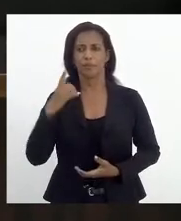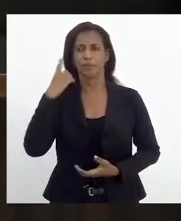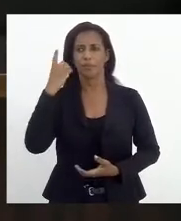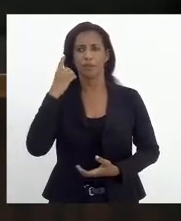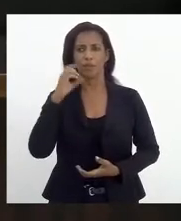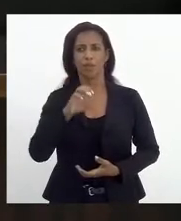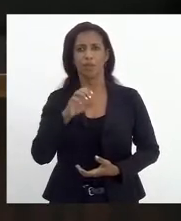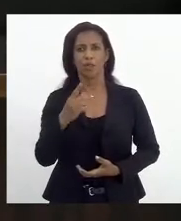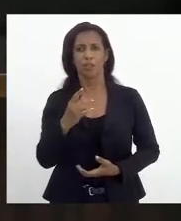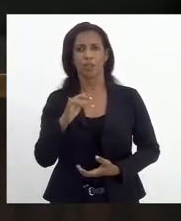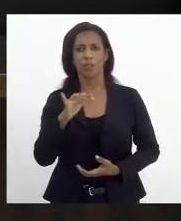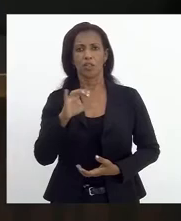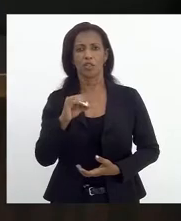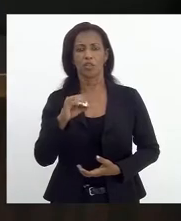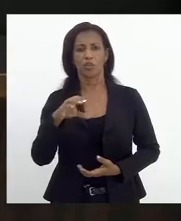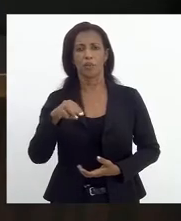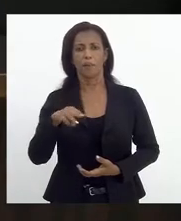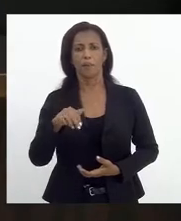Deputado Chico Machado.